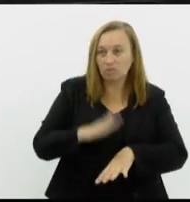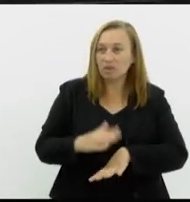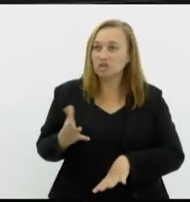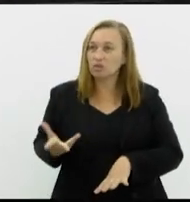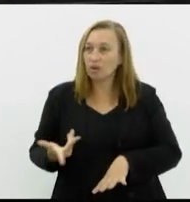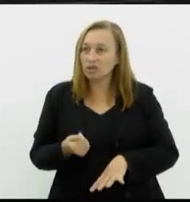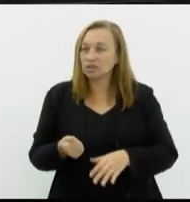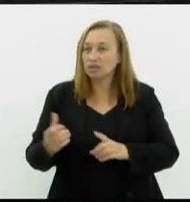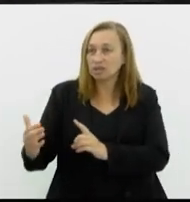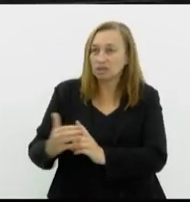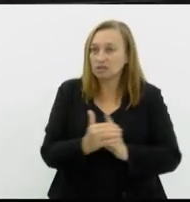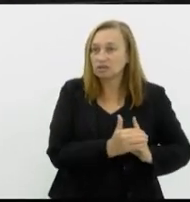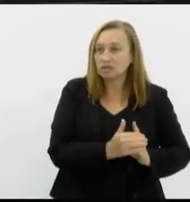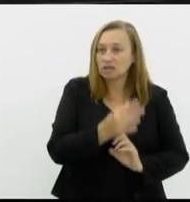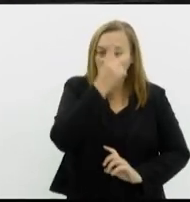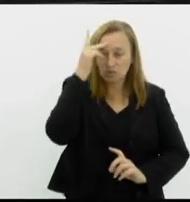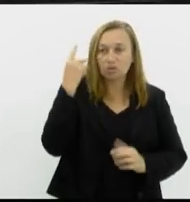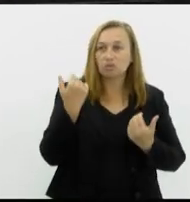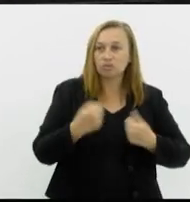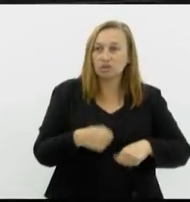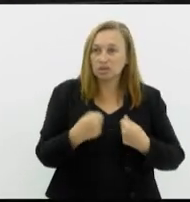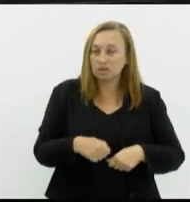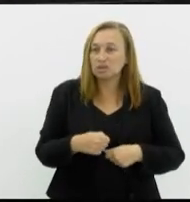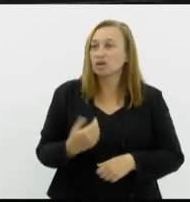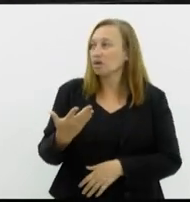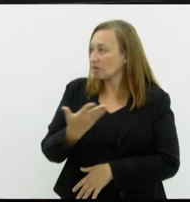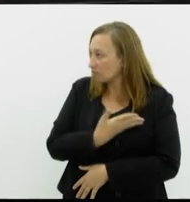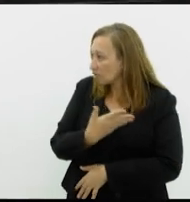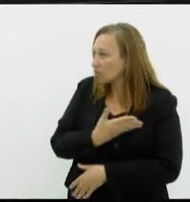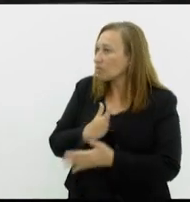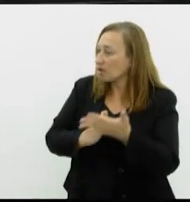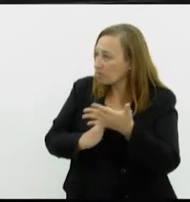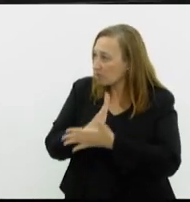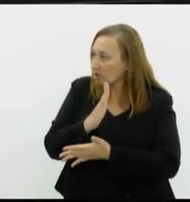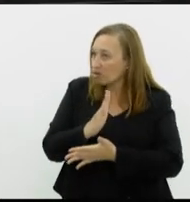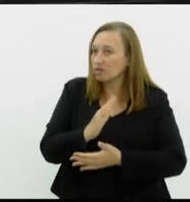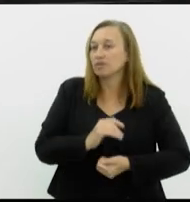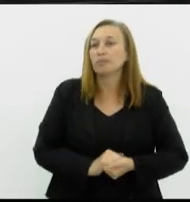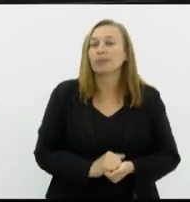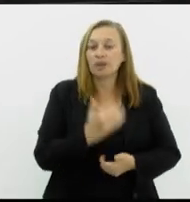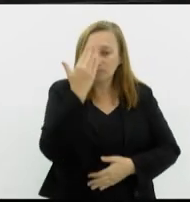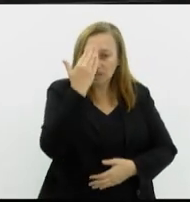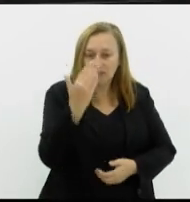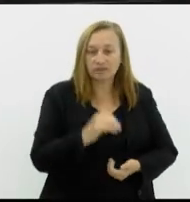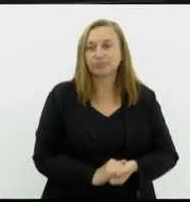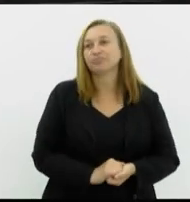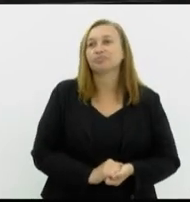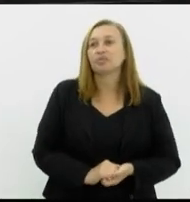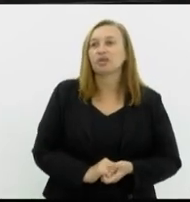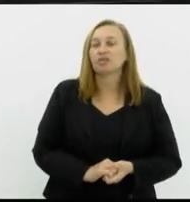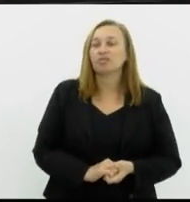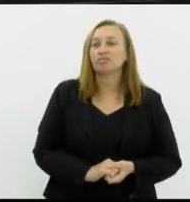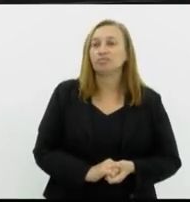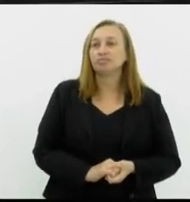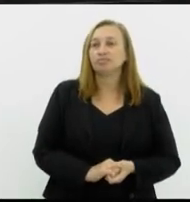acolher as pessoas que precisam. Eu espero que meus colegas aprovem essa medida. Muito obrigado.